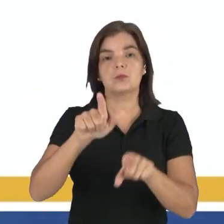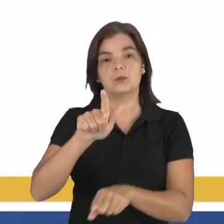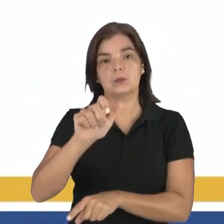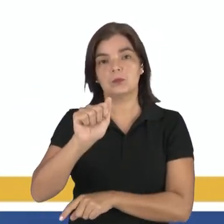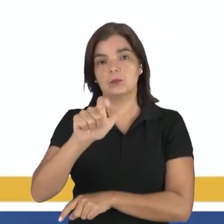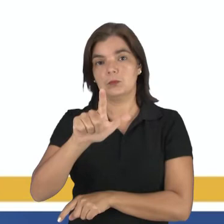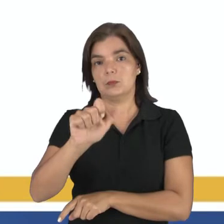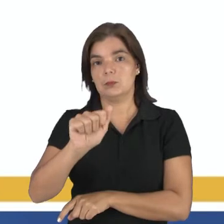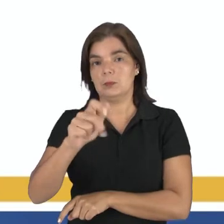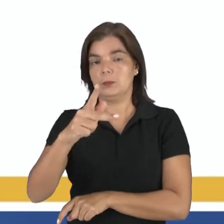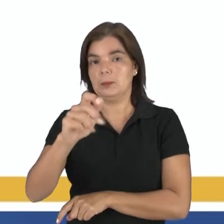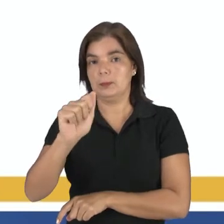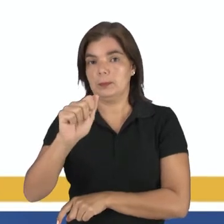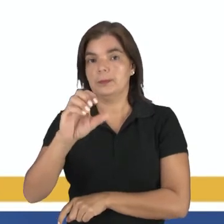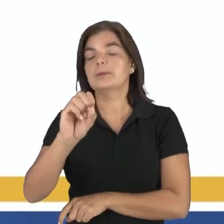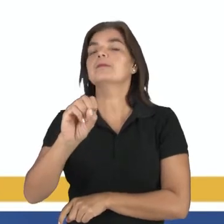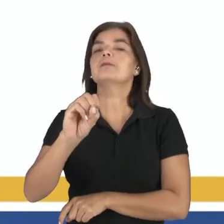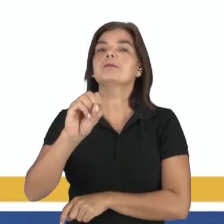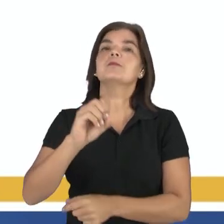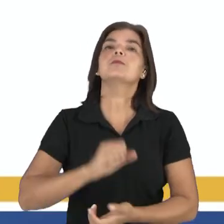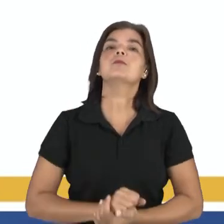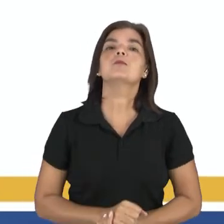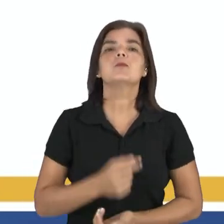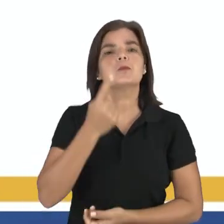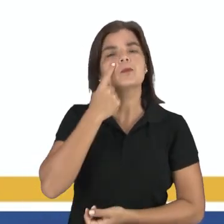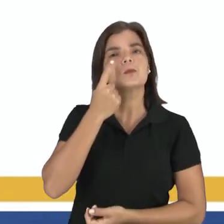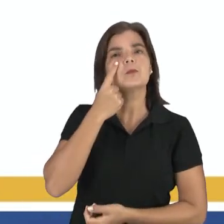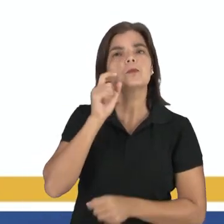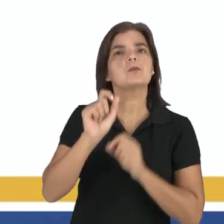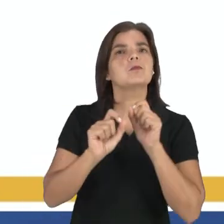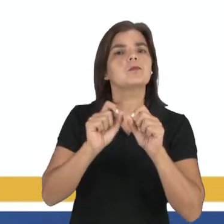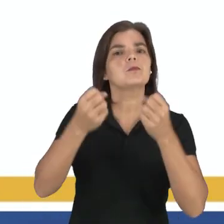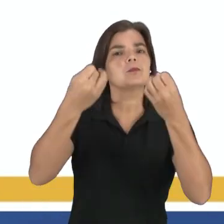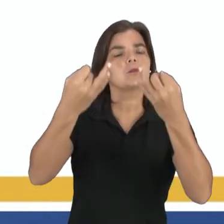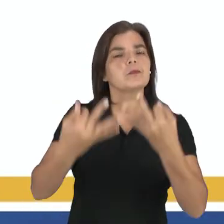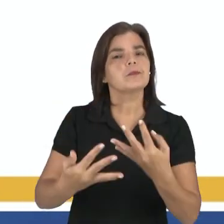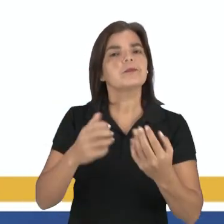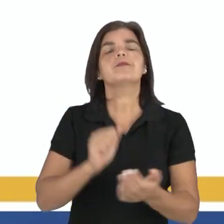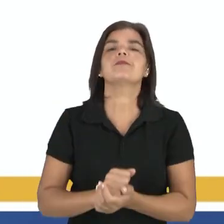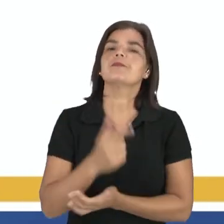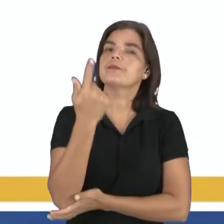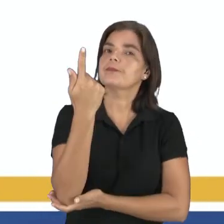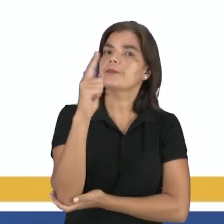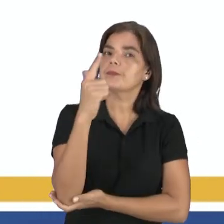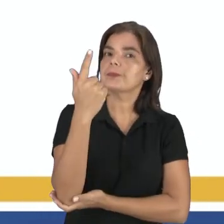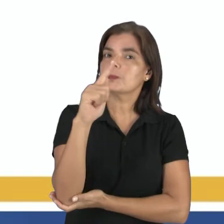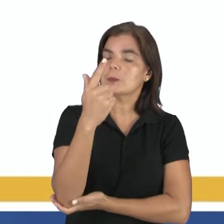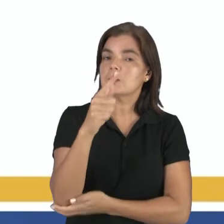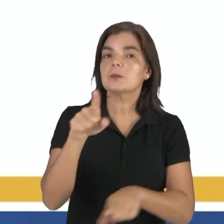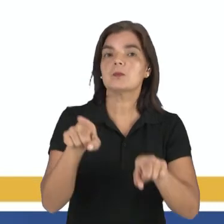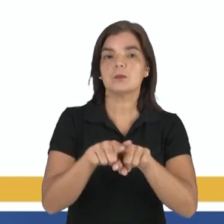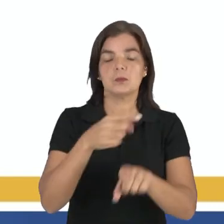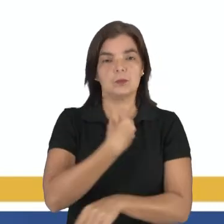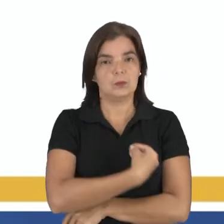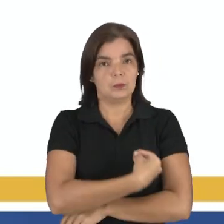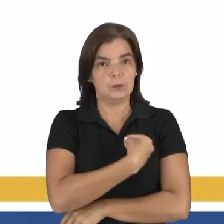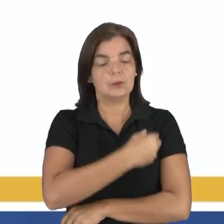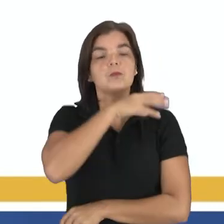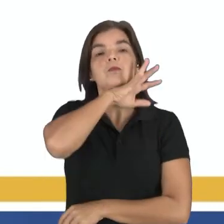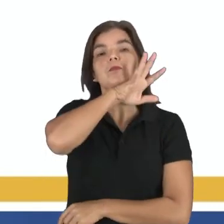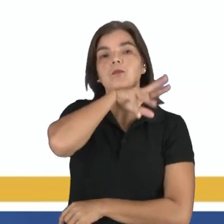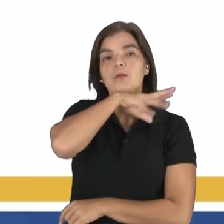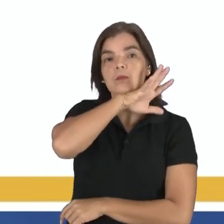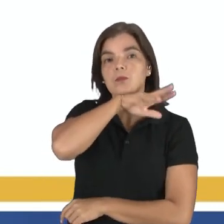Galápagos. É aquela história que a gente falou sobre a geografia, né? Sobre que existiam